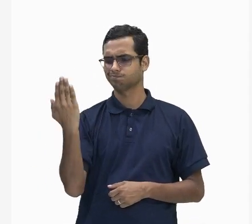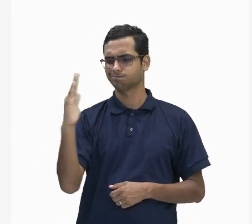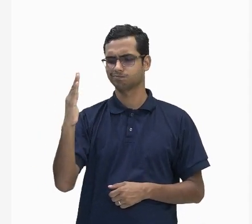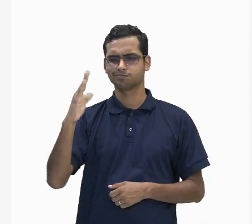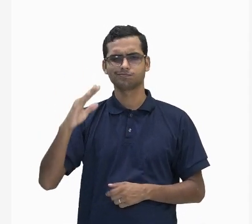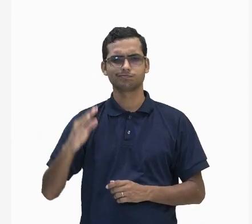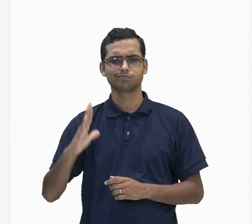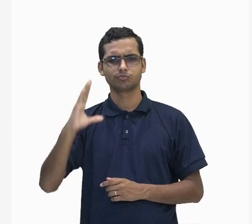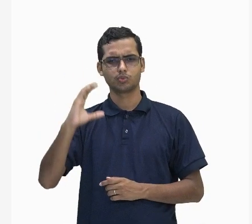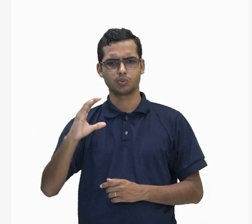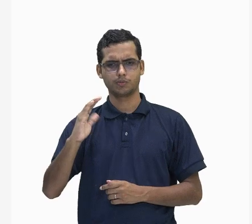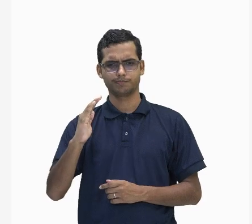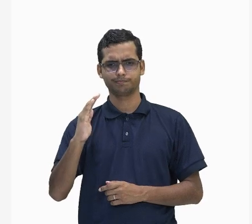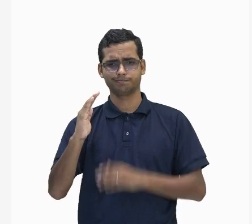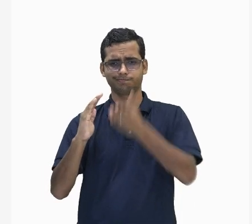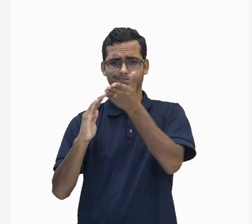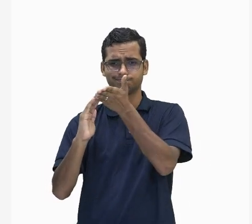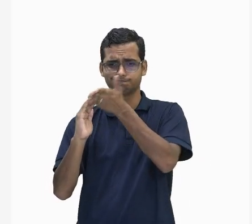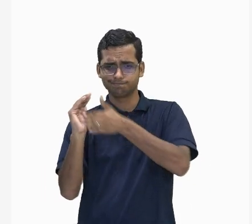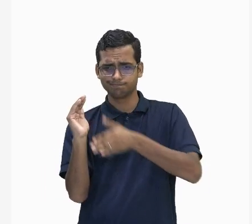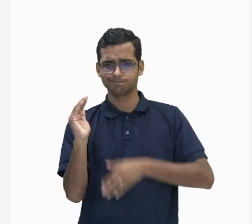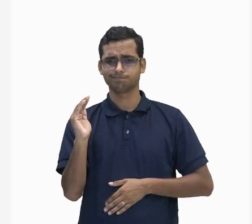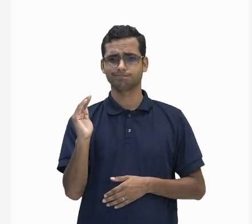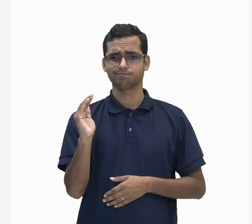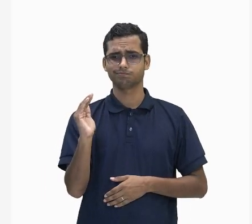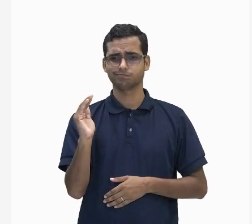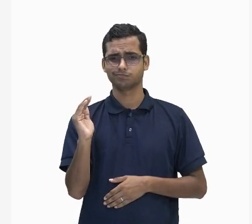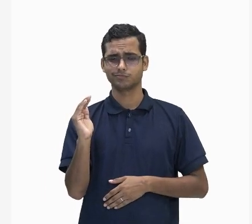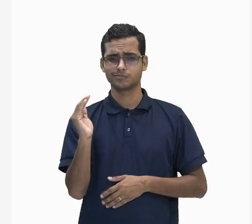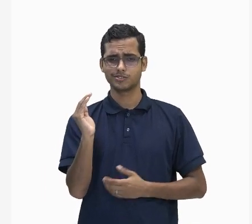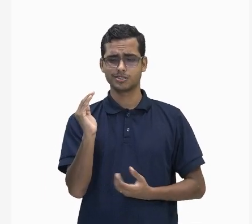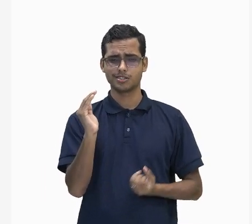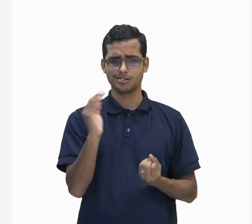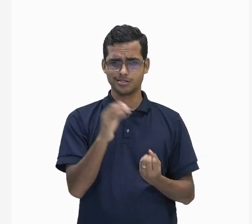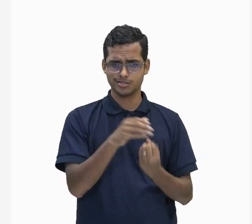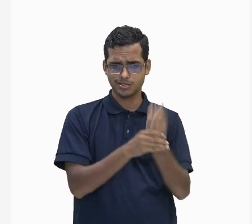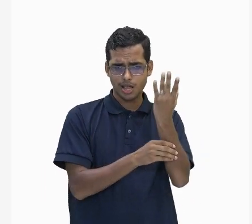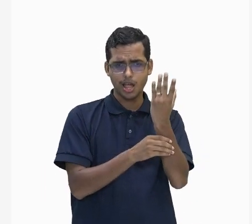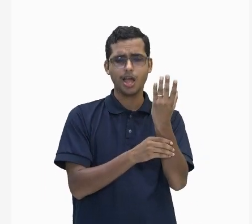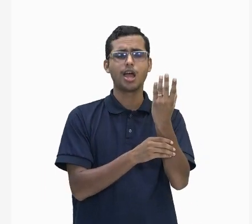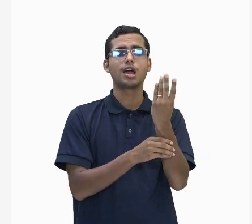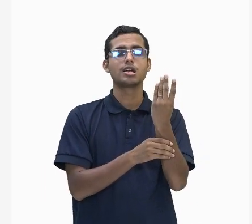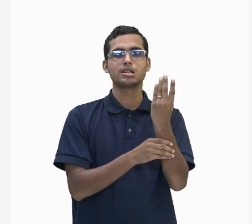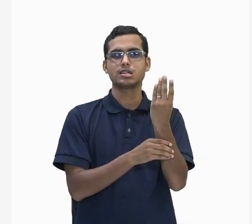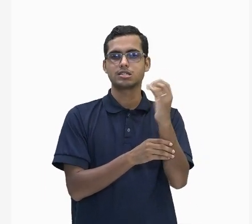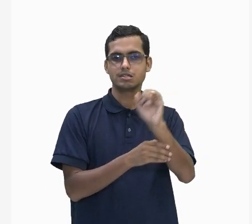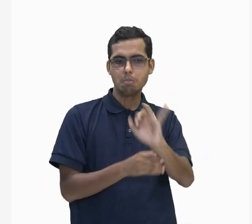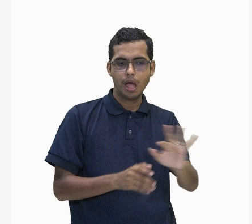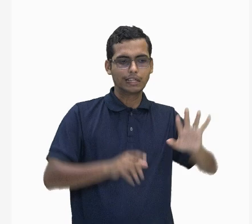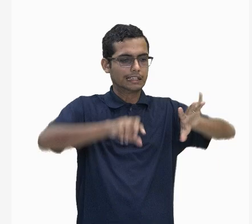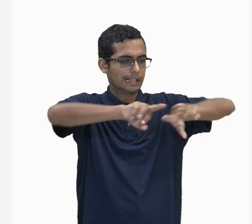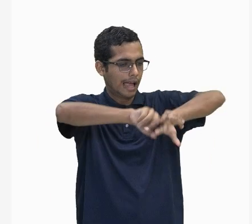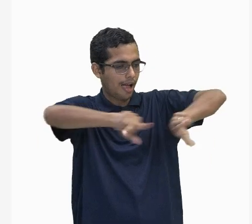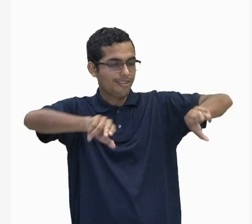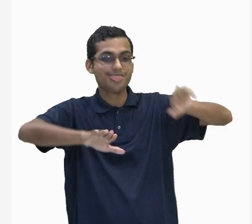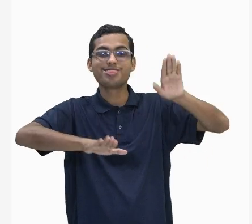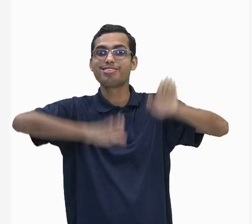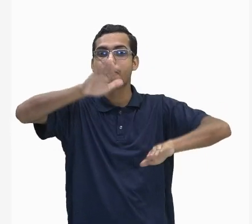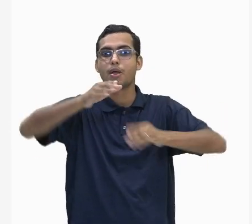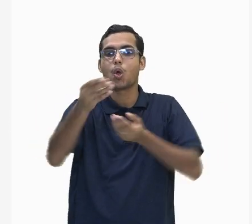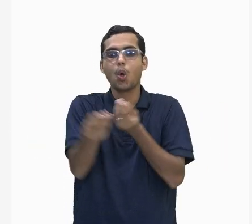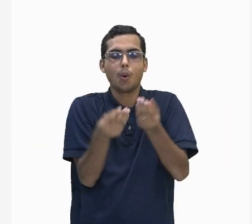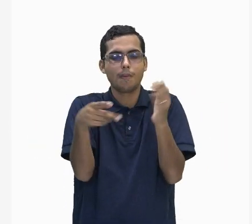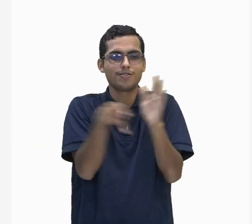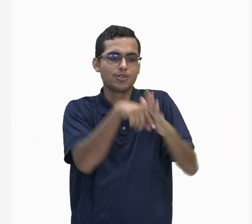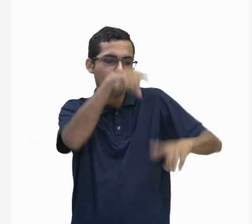o espelho côncavo, ele forma vários tipos de imagem, dependendo da posição do objeto. Dependendo